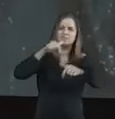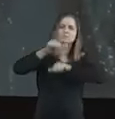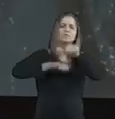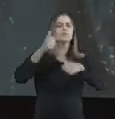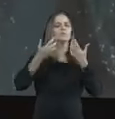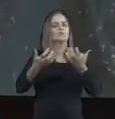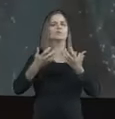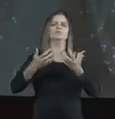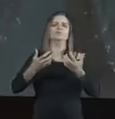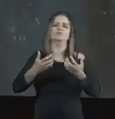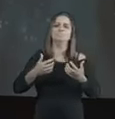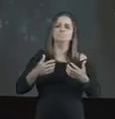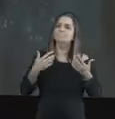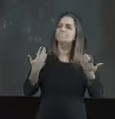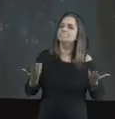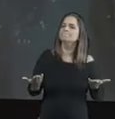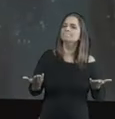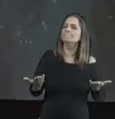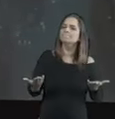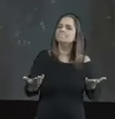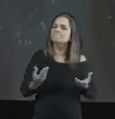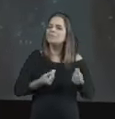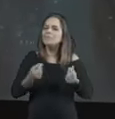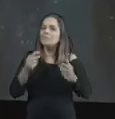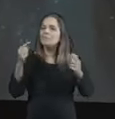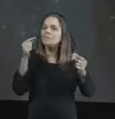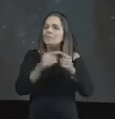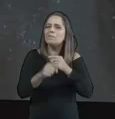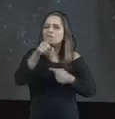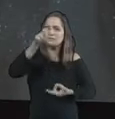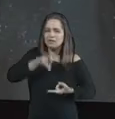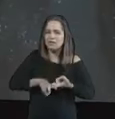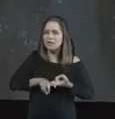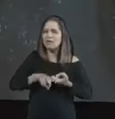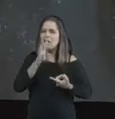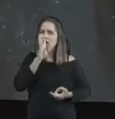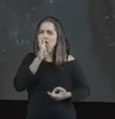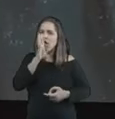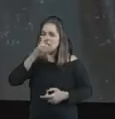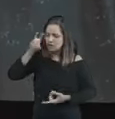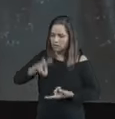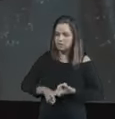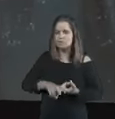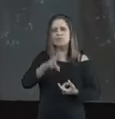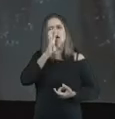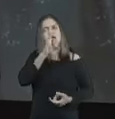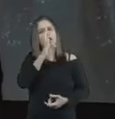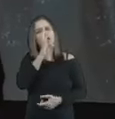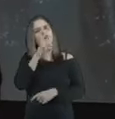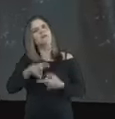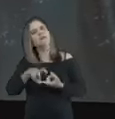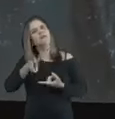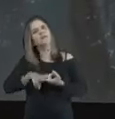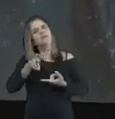mais ou menos e um dizimista sem continuidade mensal, que você não seja alguém que